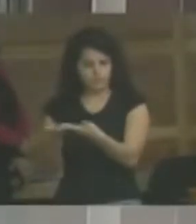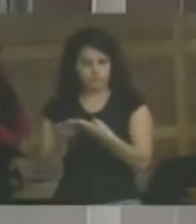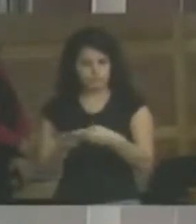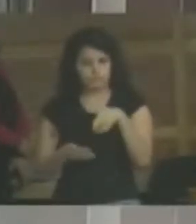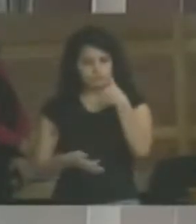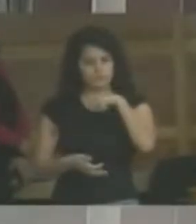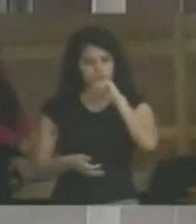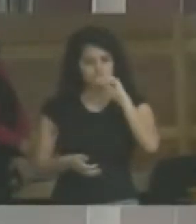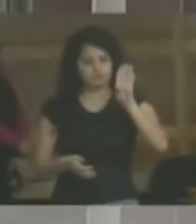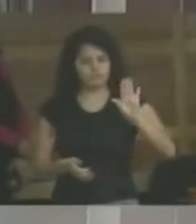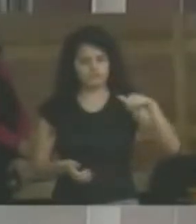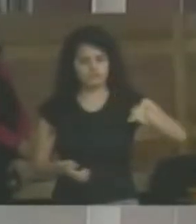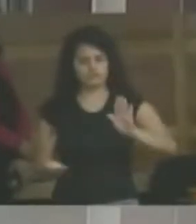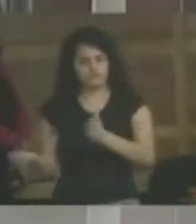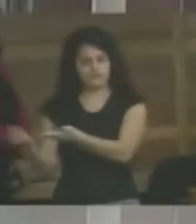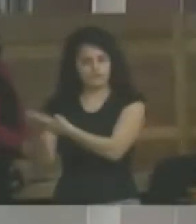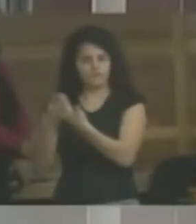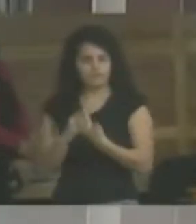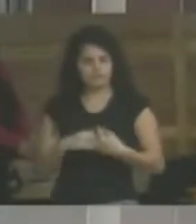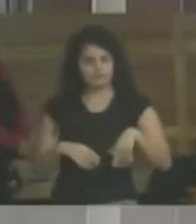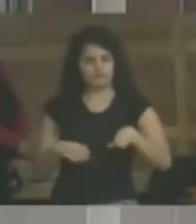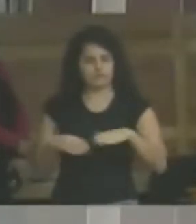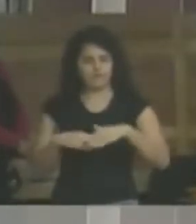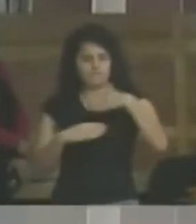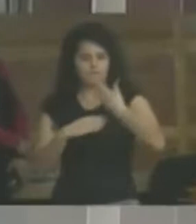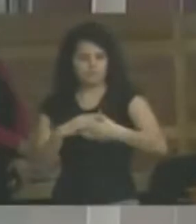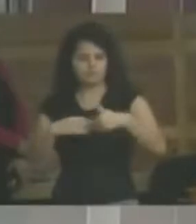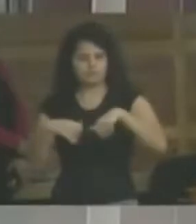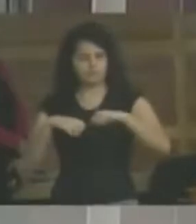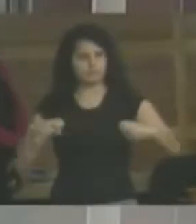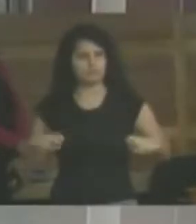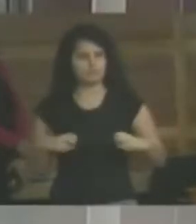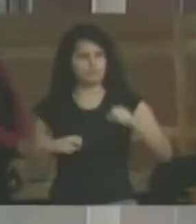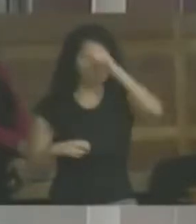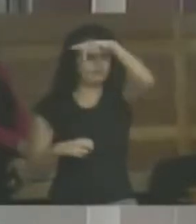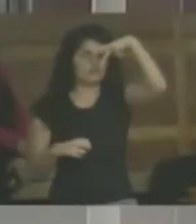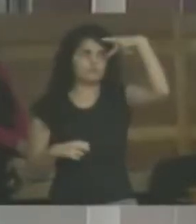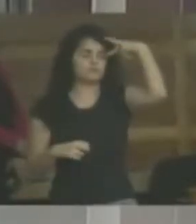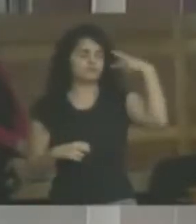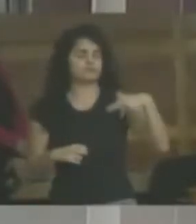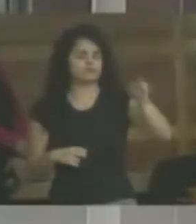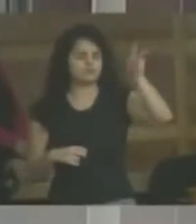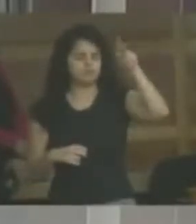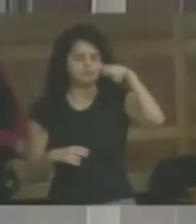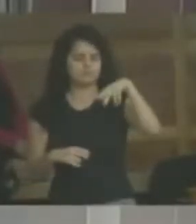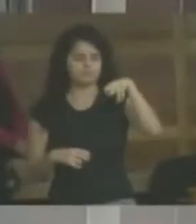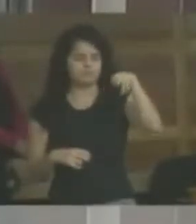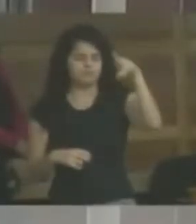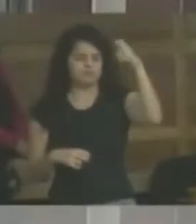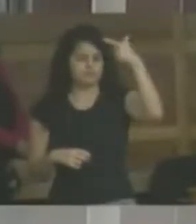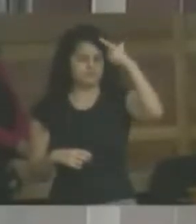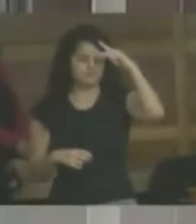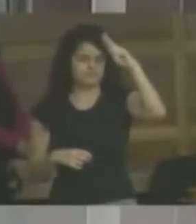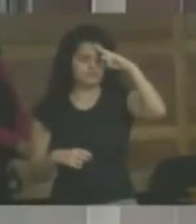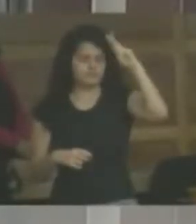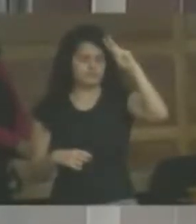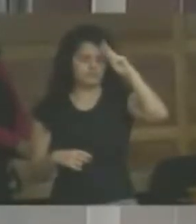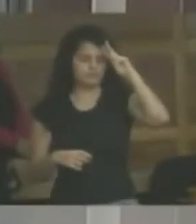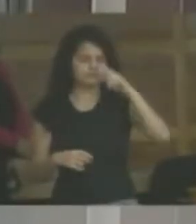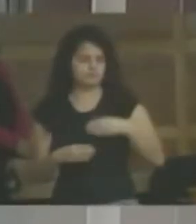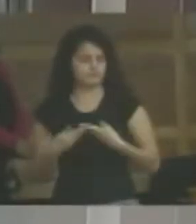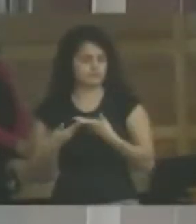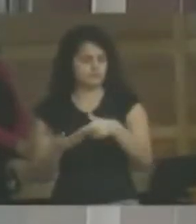são do Bracuí para vir aqui também na porta da prefeitura, na segunda-feira, às 15h30, que vai ser entregue